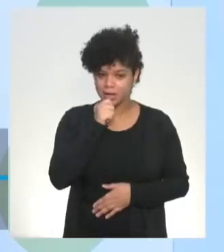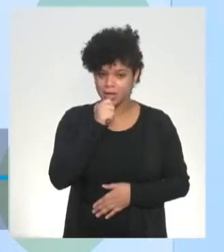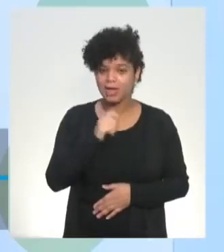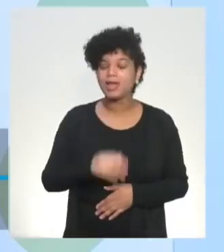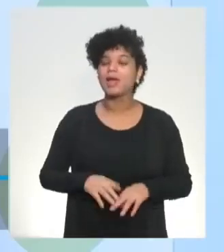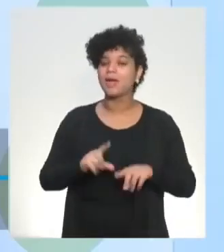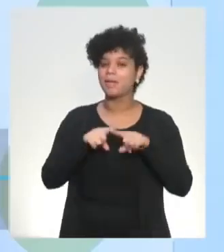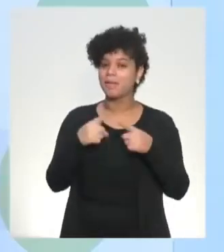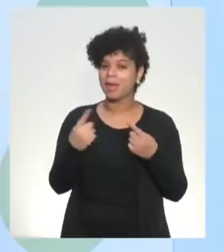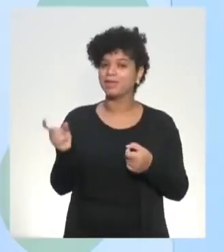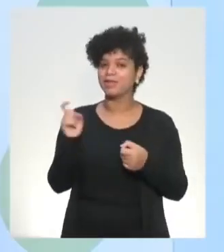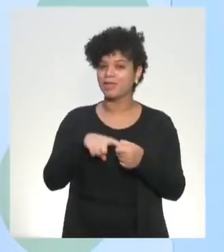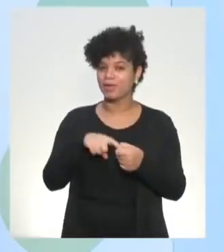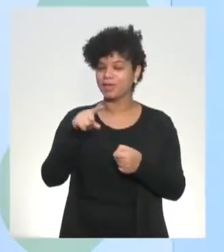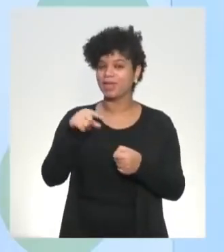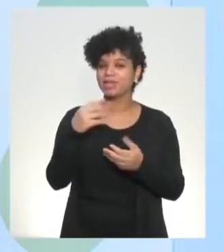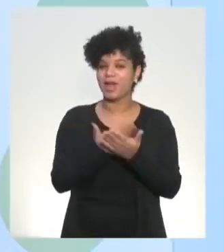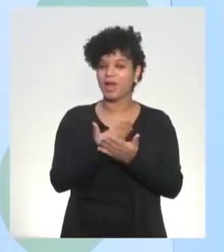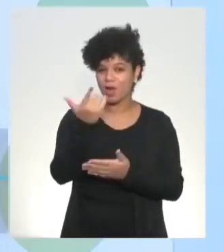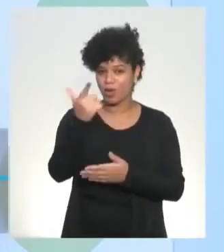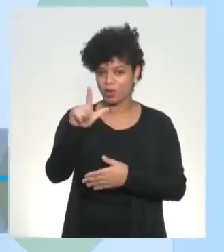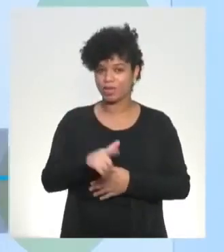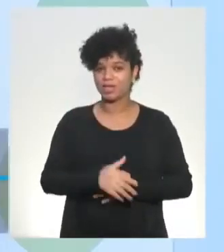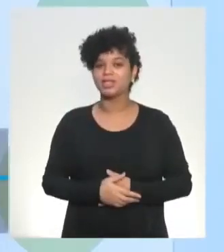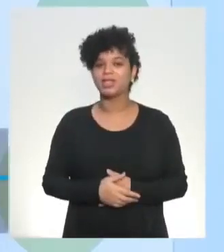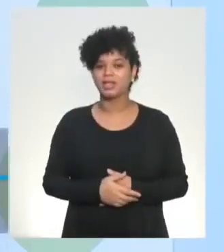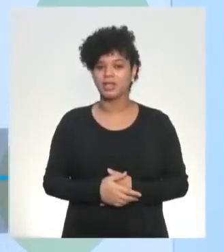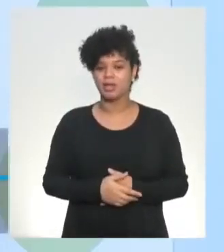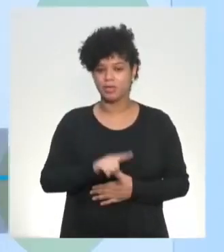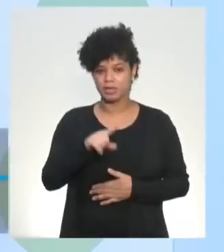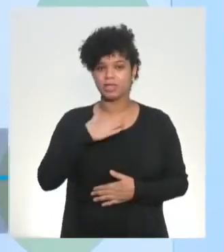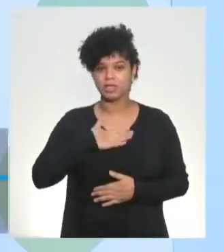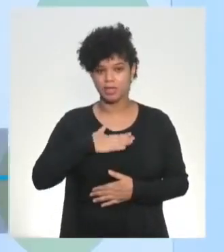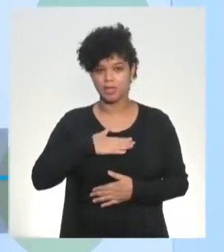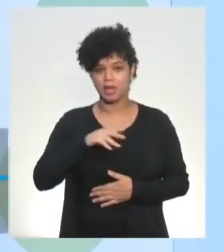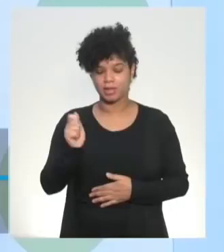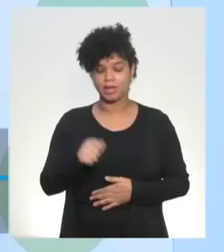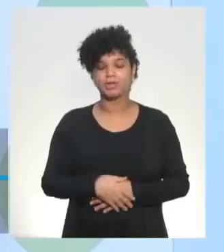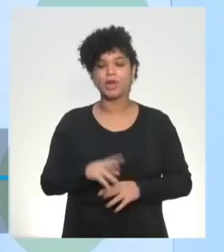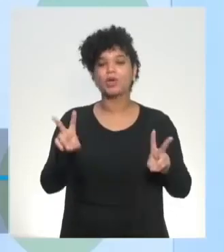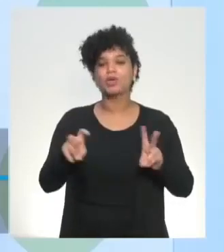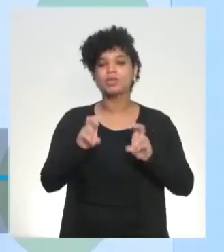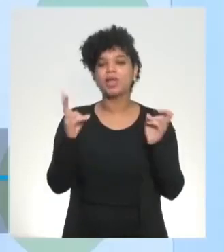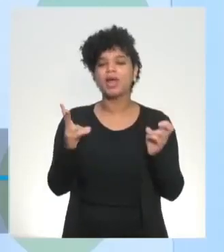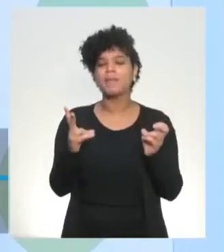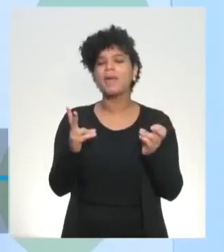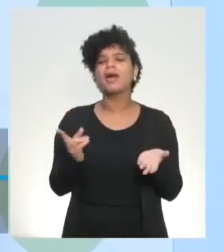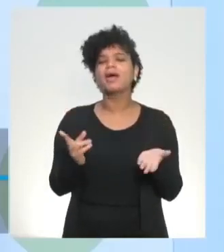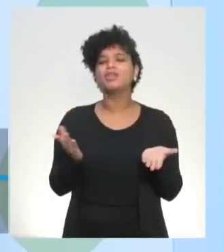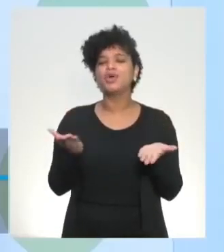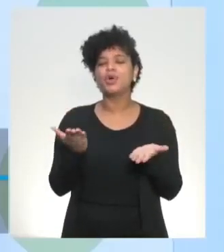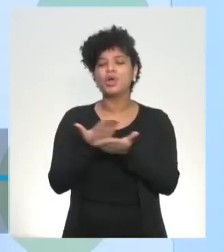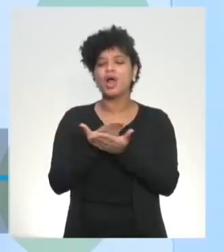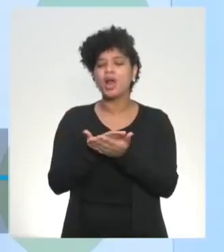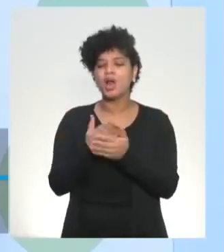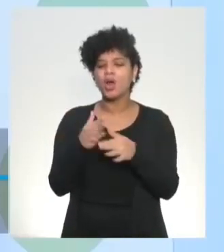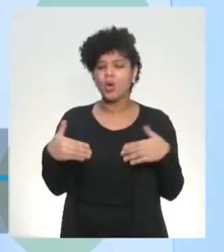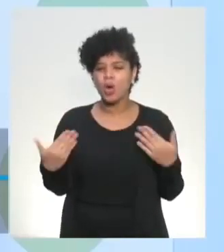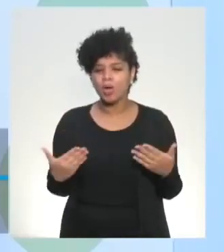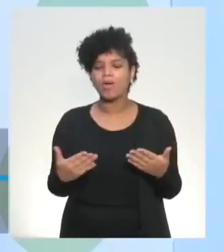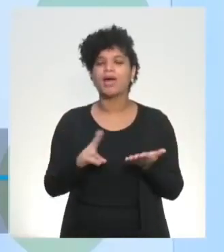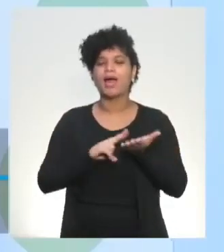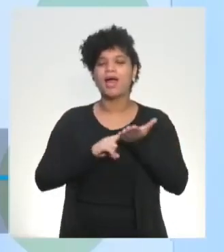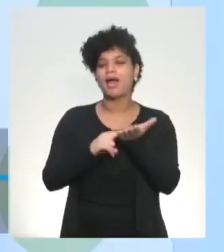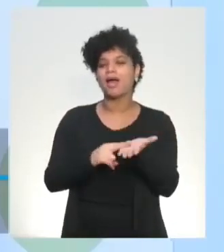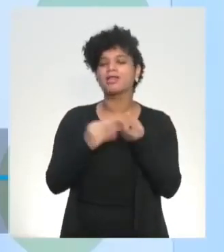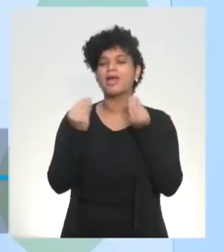mas volta na próxima aula, tá? Não se preocupem. Fiquem tranquilos. Olha só, o título da aula, Cartas para quê? Então, a gente já entra aí, os